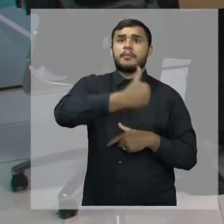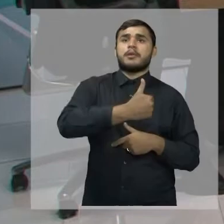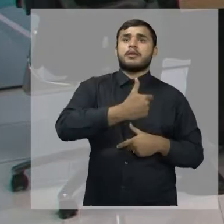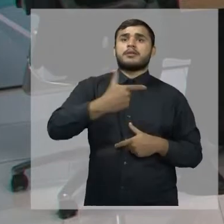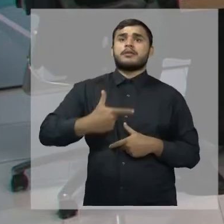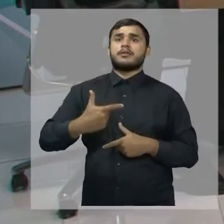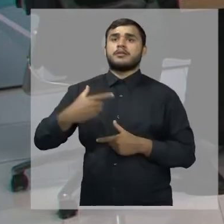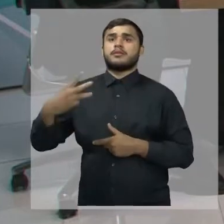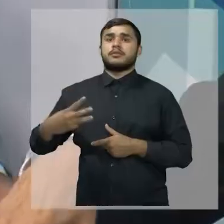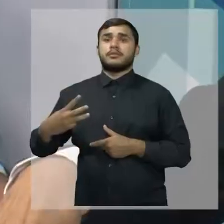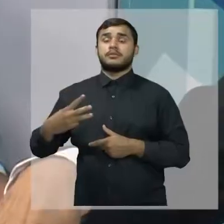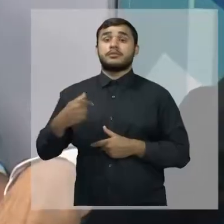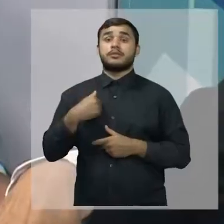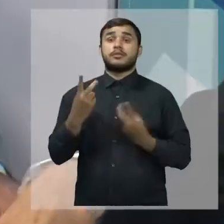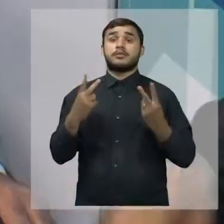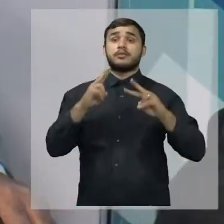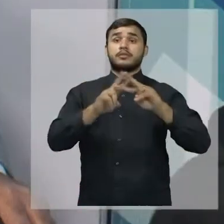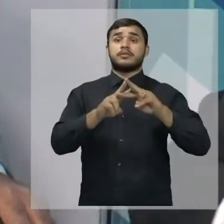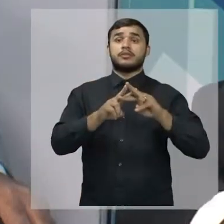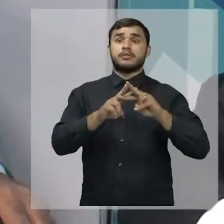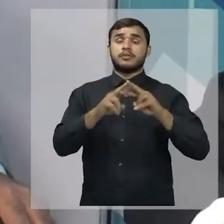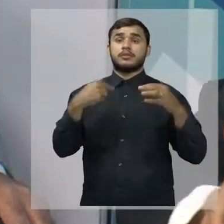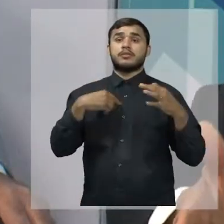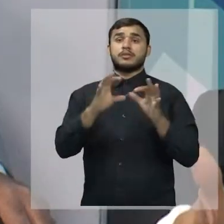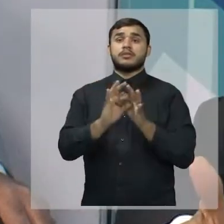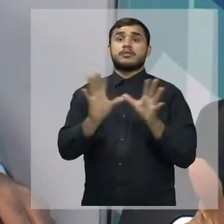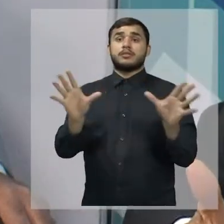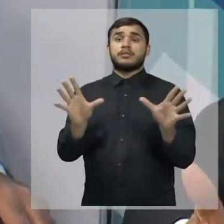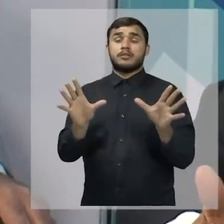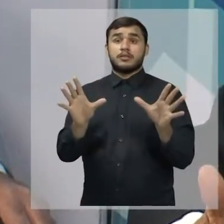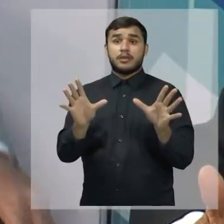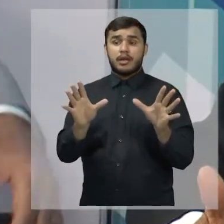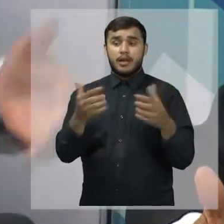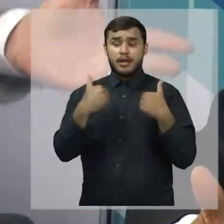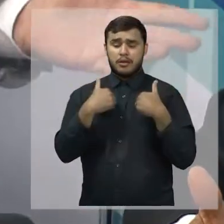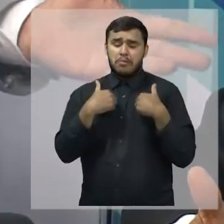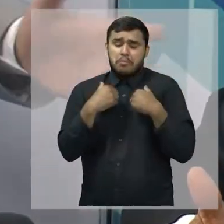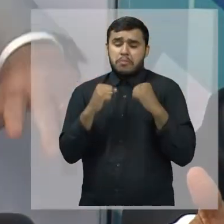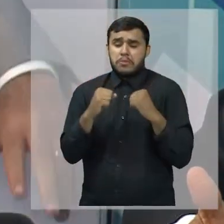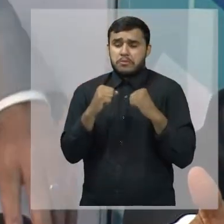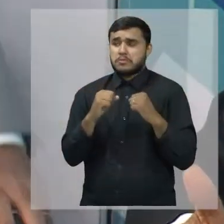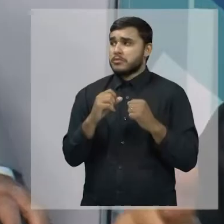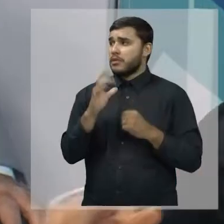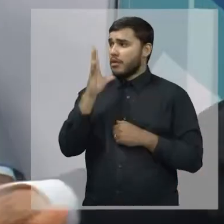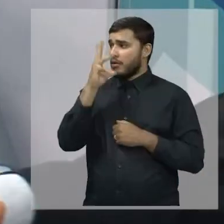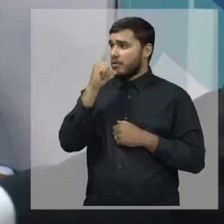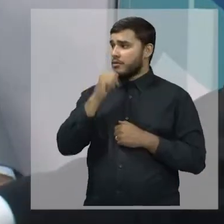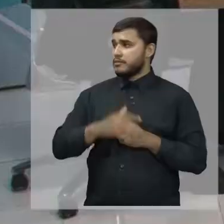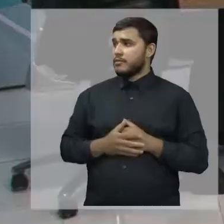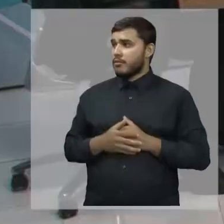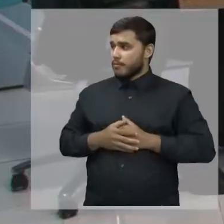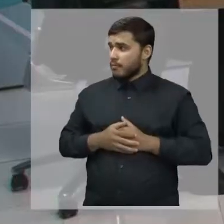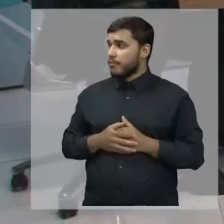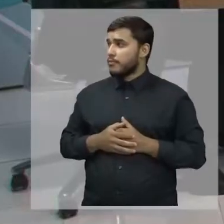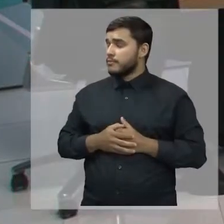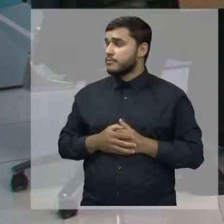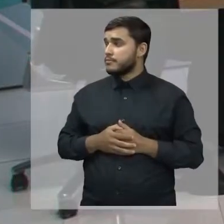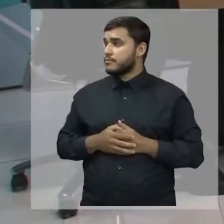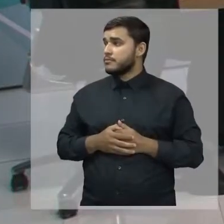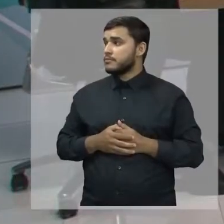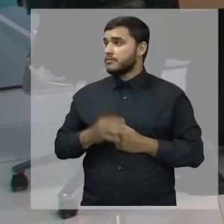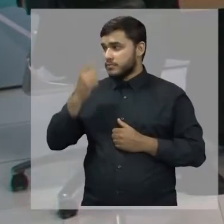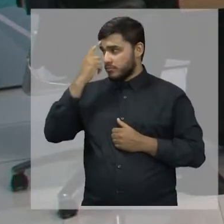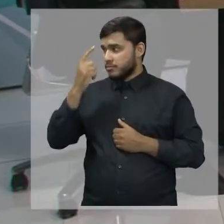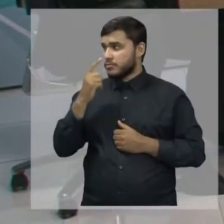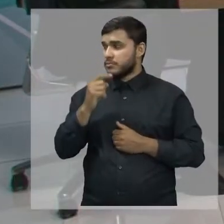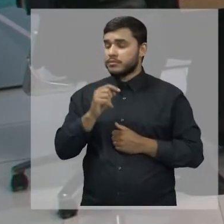só vai ser preso quando transitar em julgado. Aí ele vai ter os grandes advogados, o delator já está preso, Diogo. Mas ele está preso por prisão preventiva,